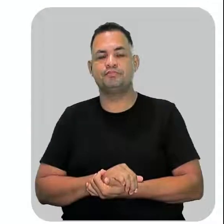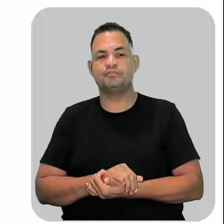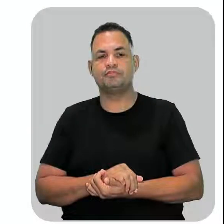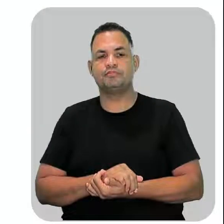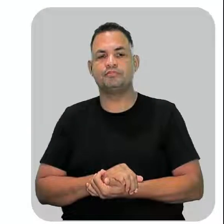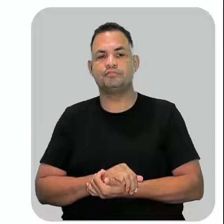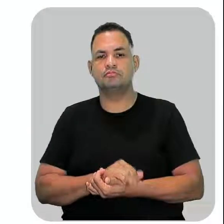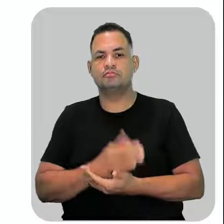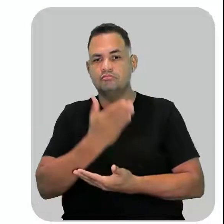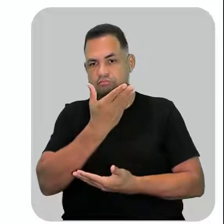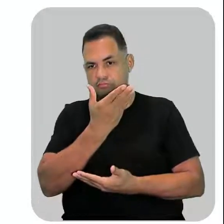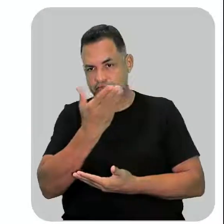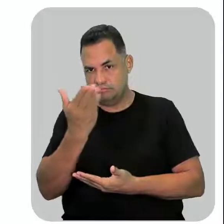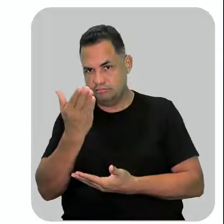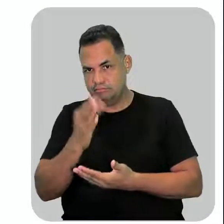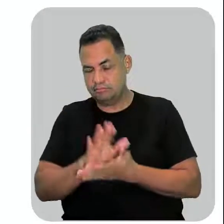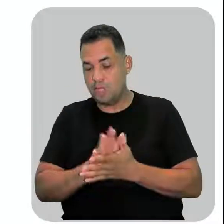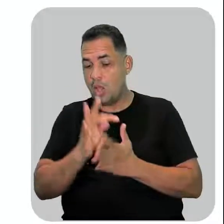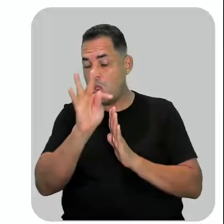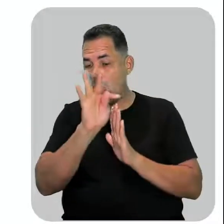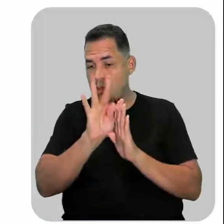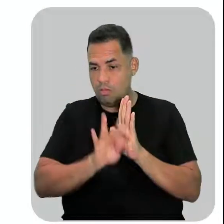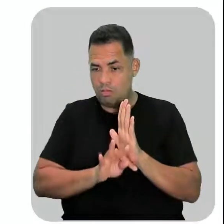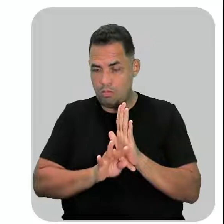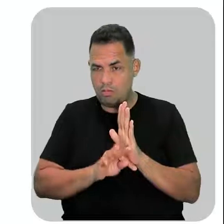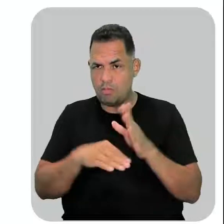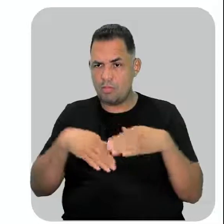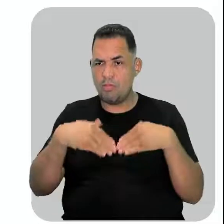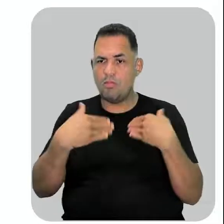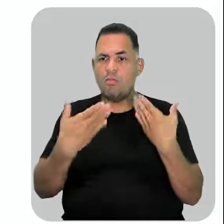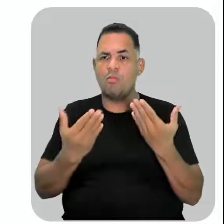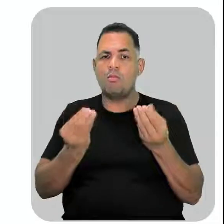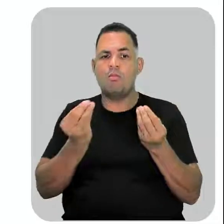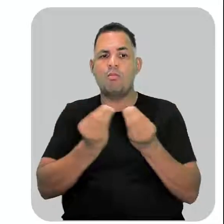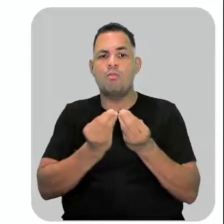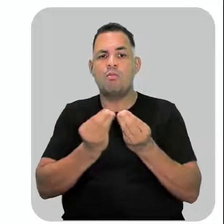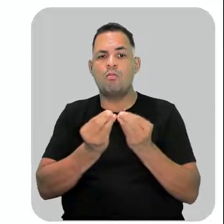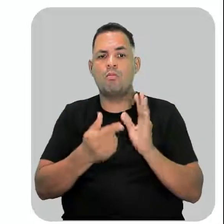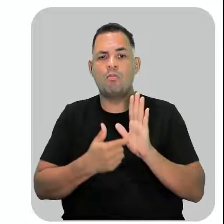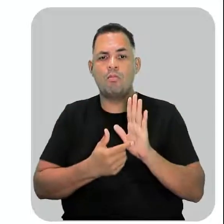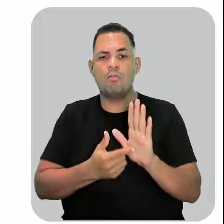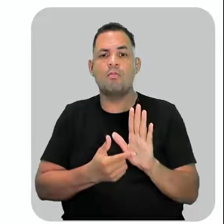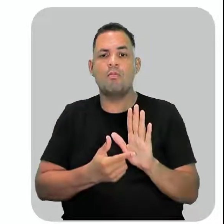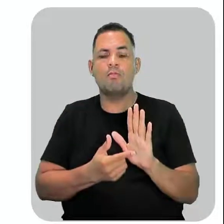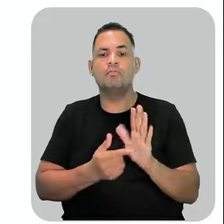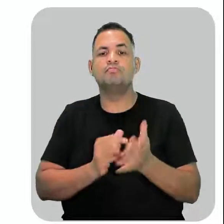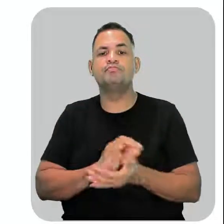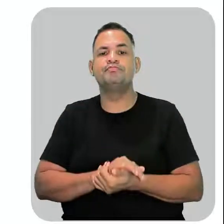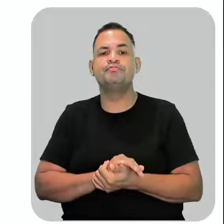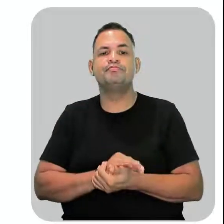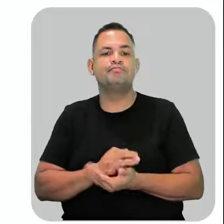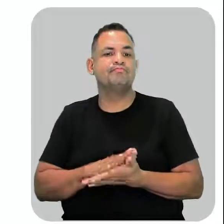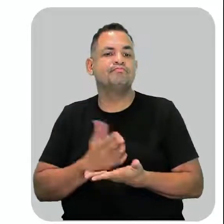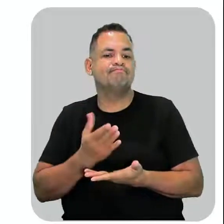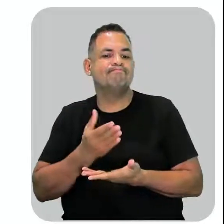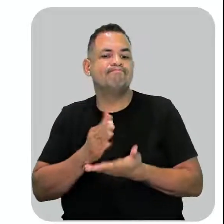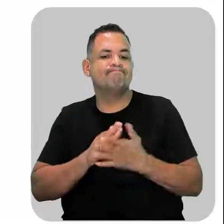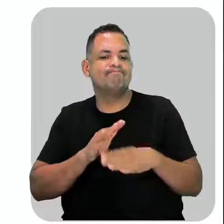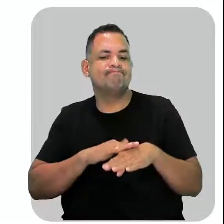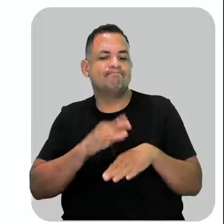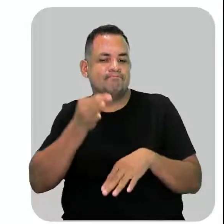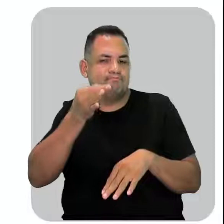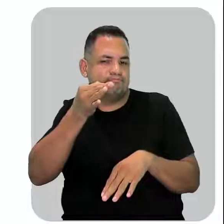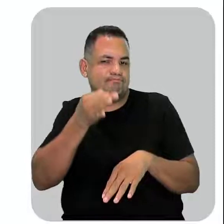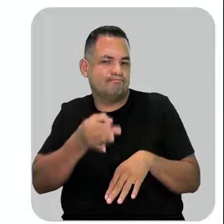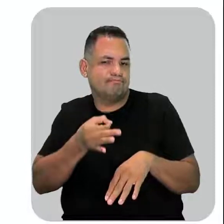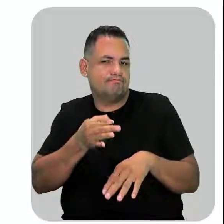De acordo com as condições do texto, qual das moléculas apresentadas a seguir é a mais adequada